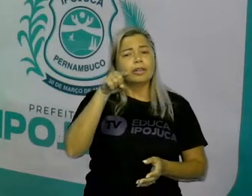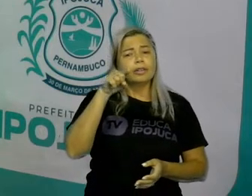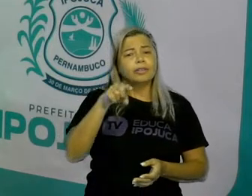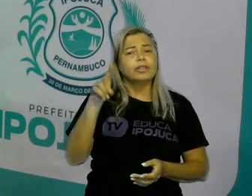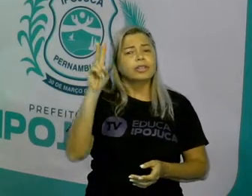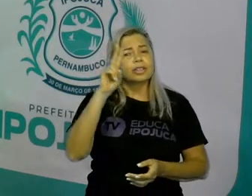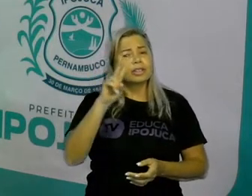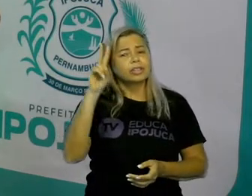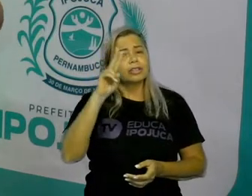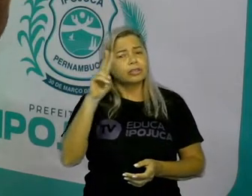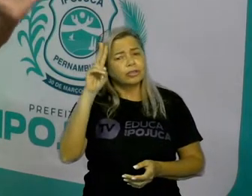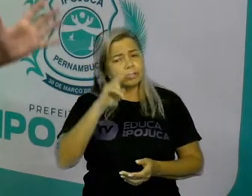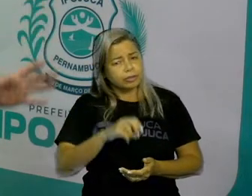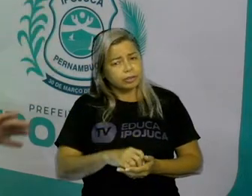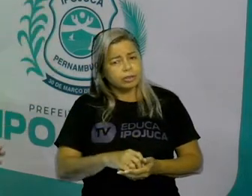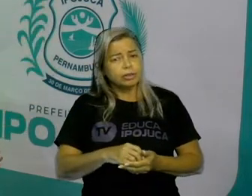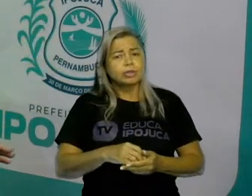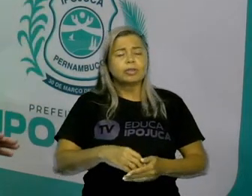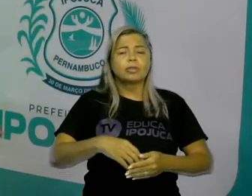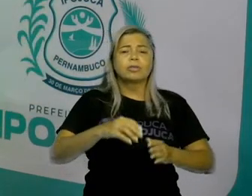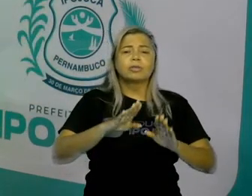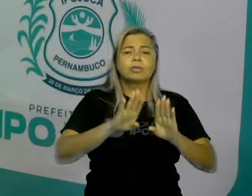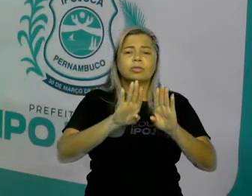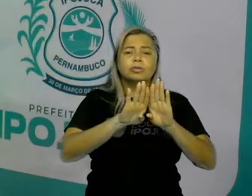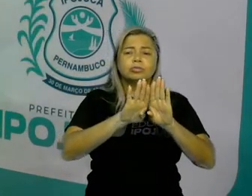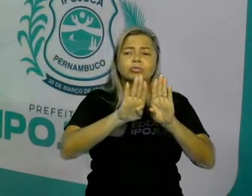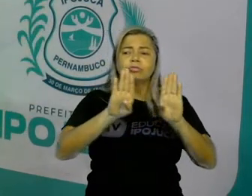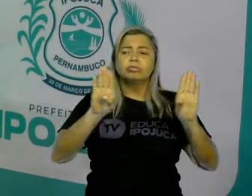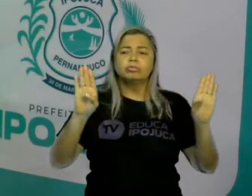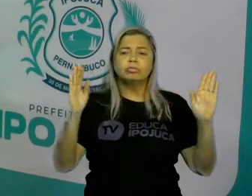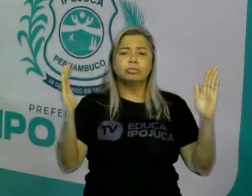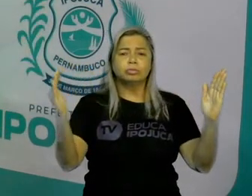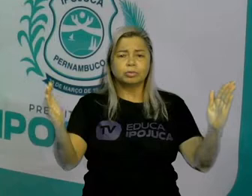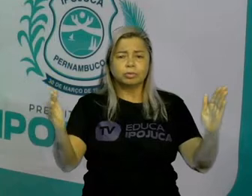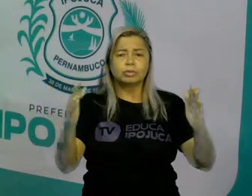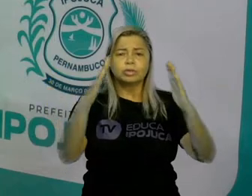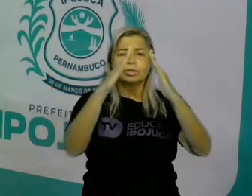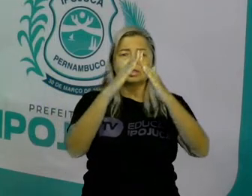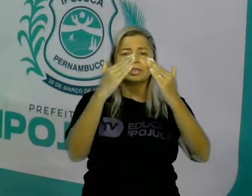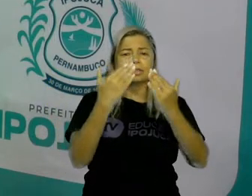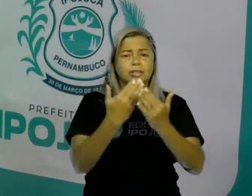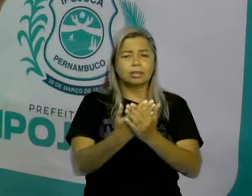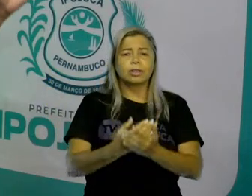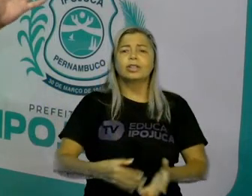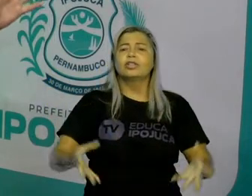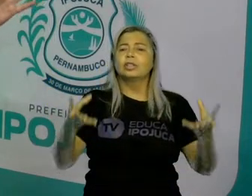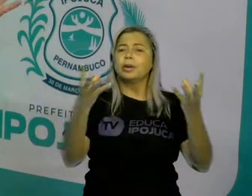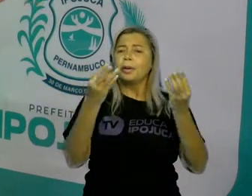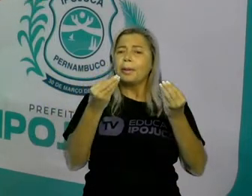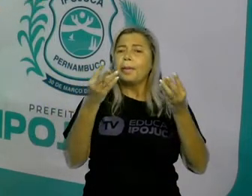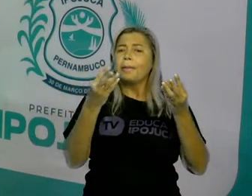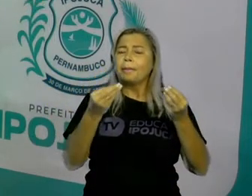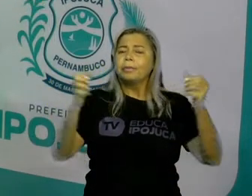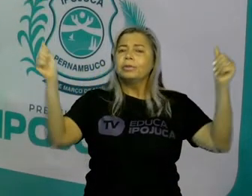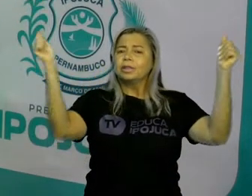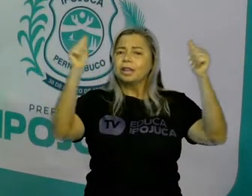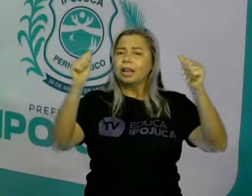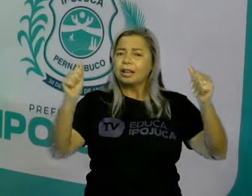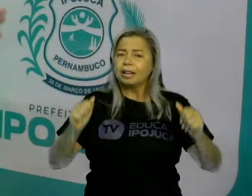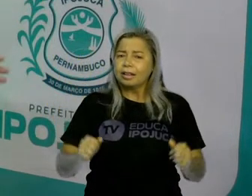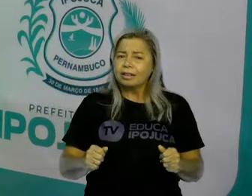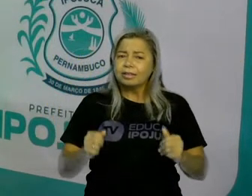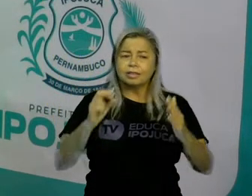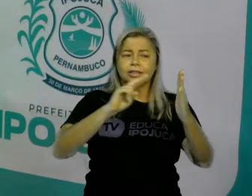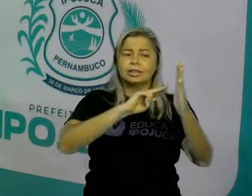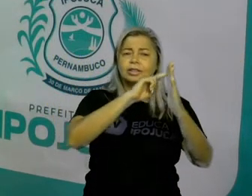escolas municipais estão cheios de artes, com pinturas, com desenho de coisas que são feitas